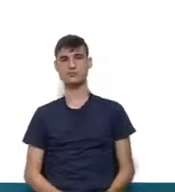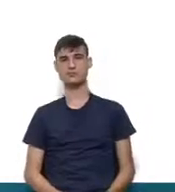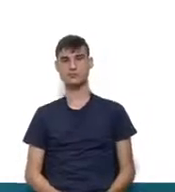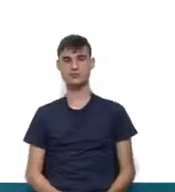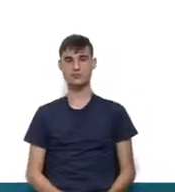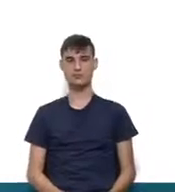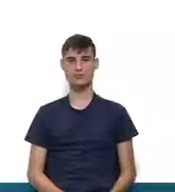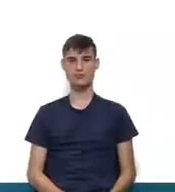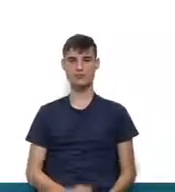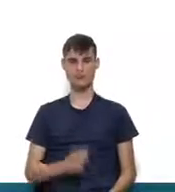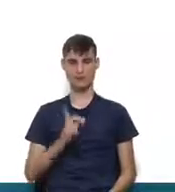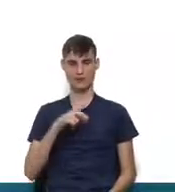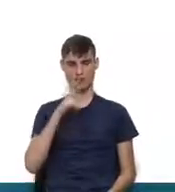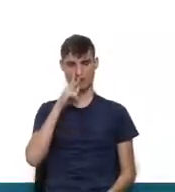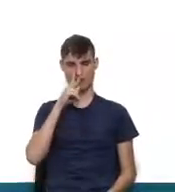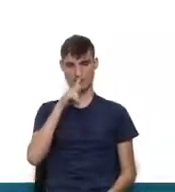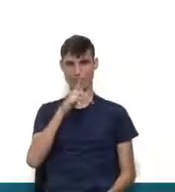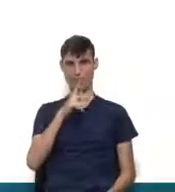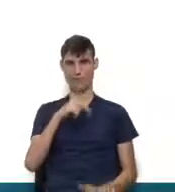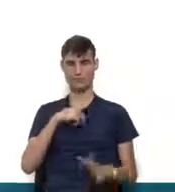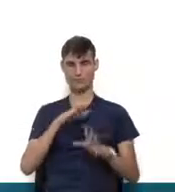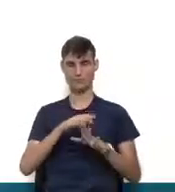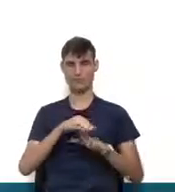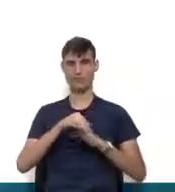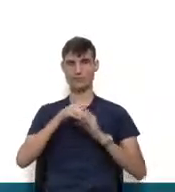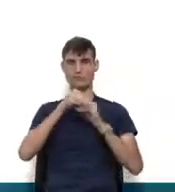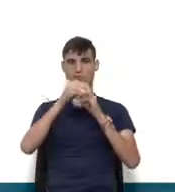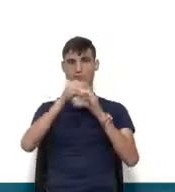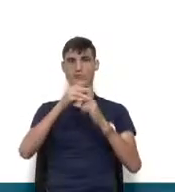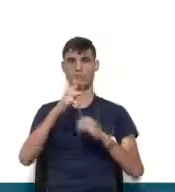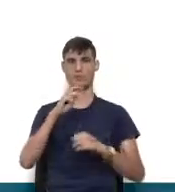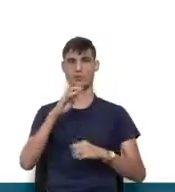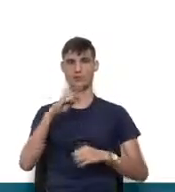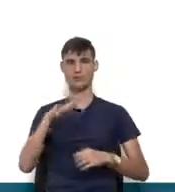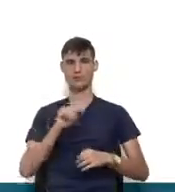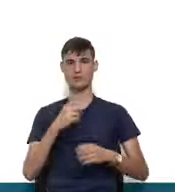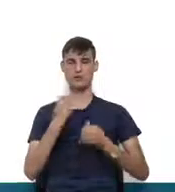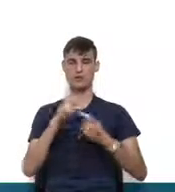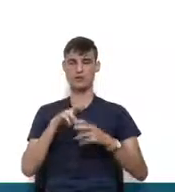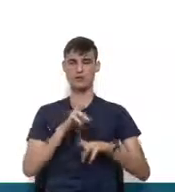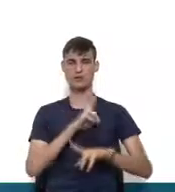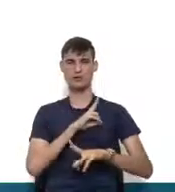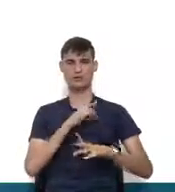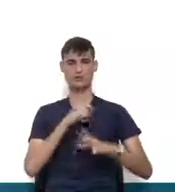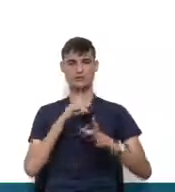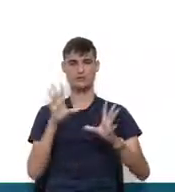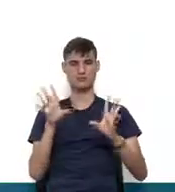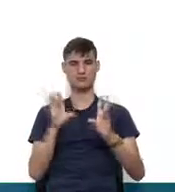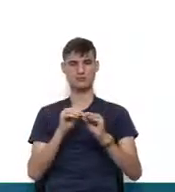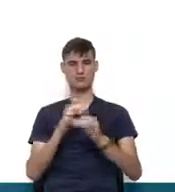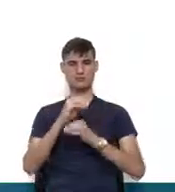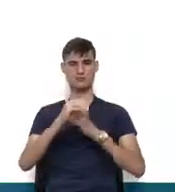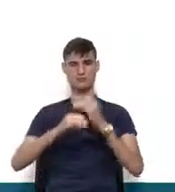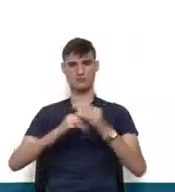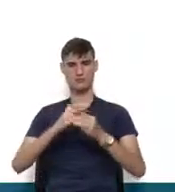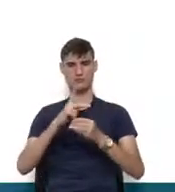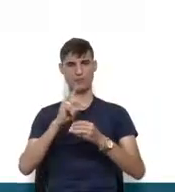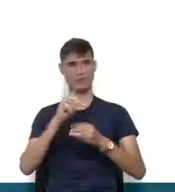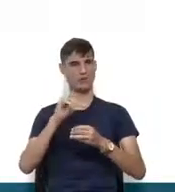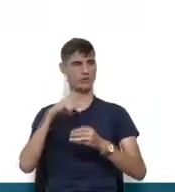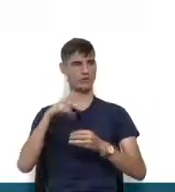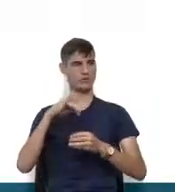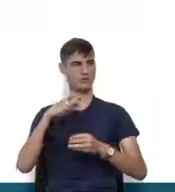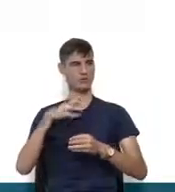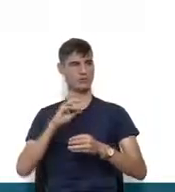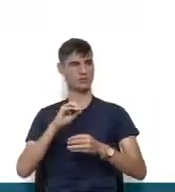potência, só retomando como que ela se comporta e como que ela se representa. Lembrando que ela vai ser associada a polinômios. E se eu estou falando de